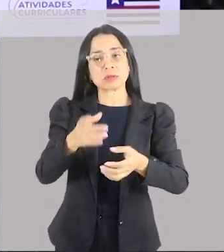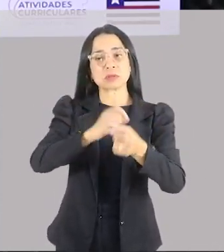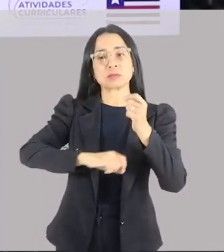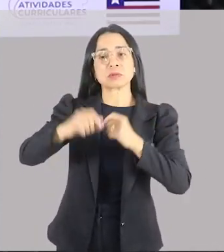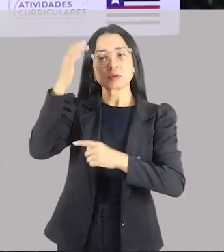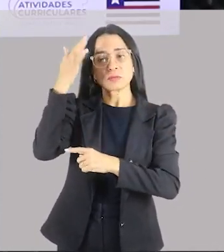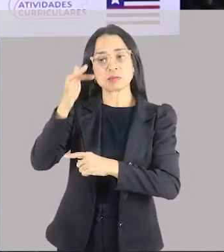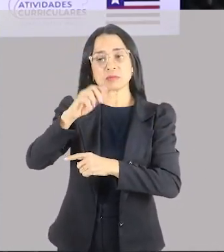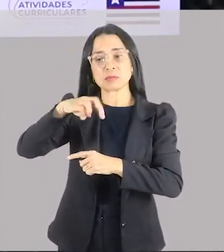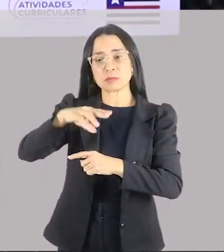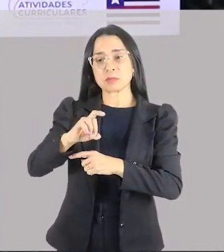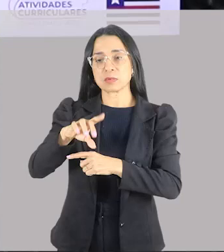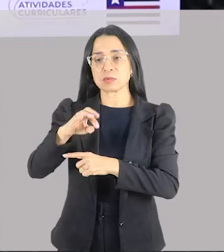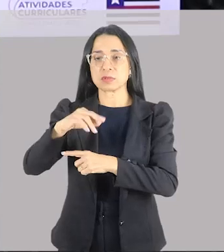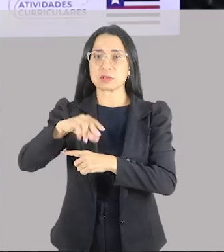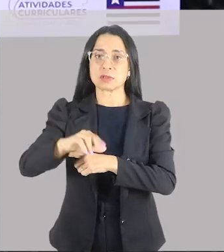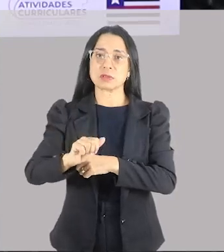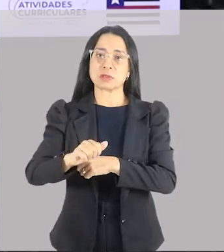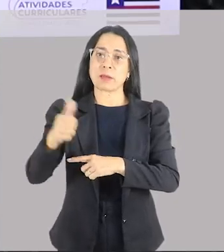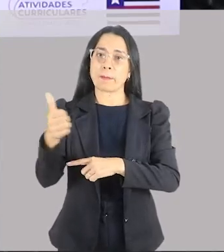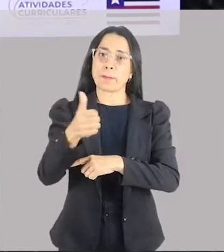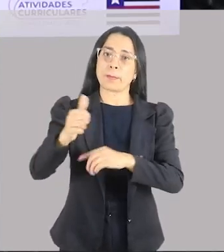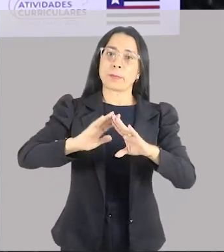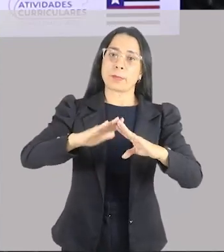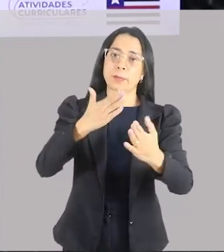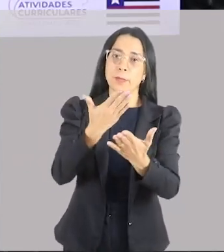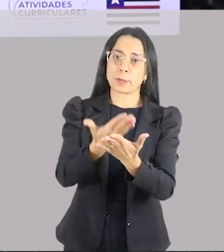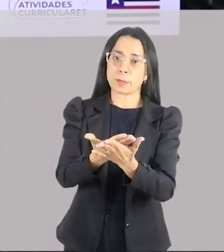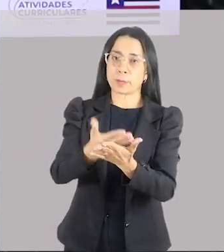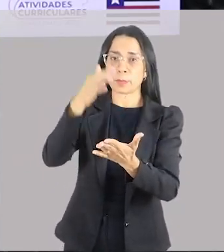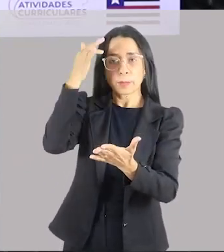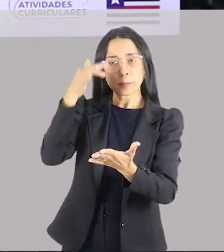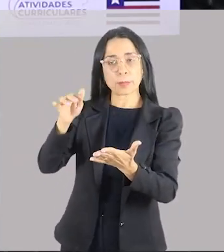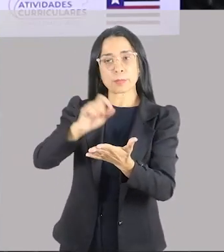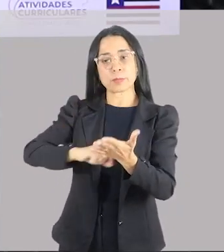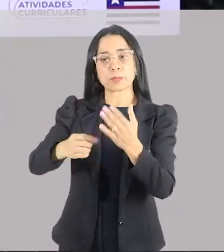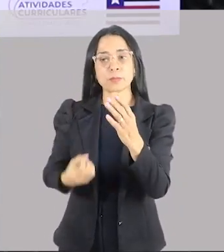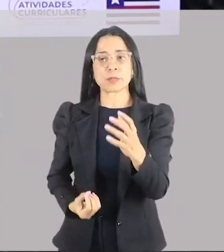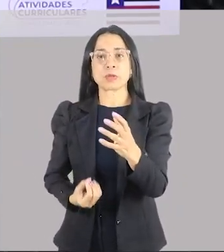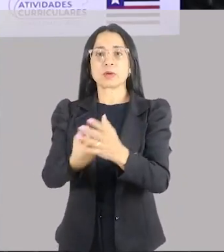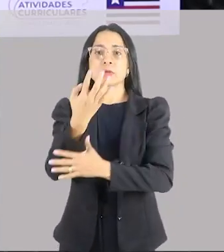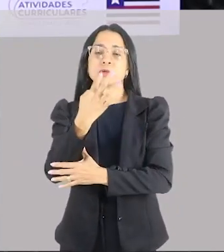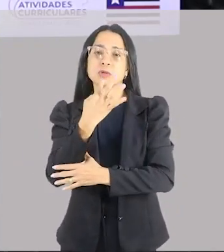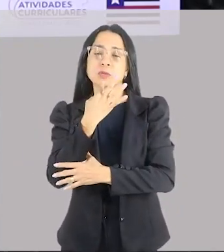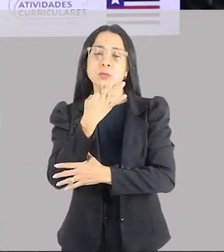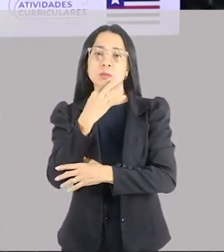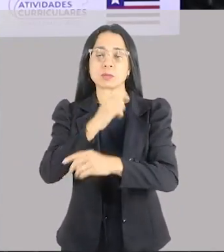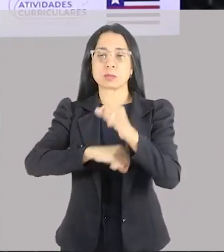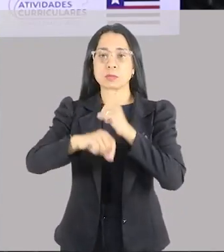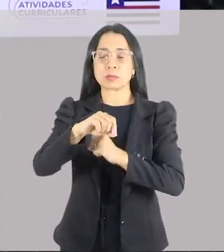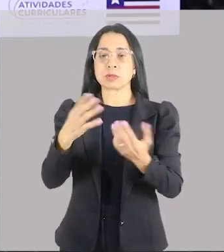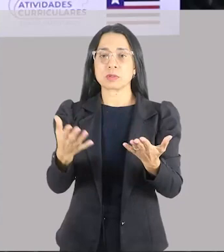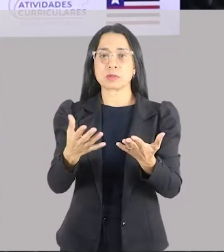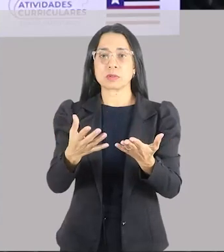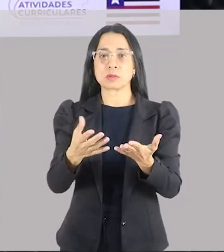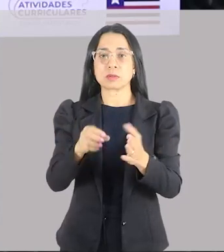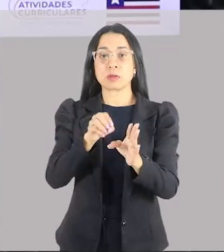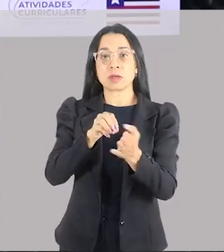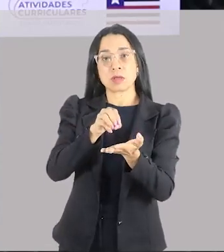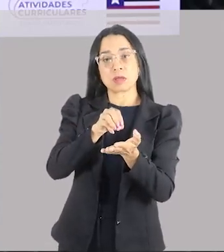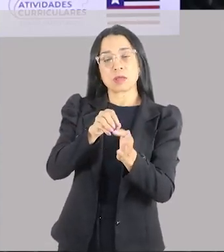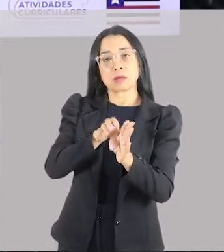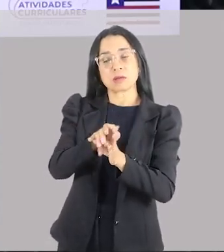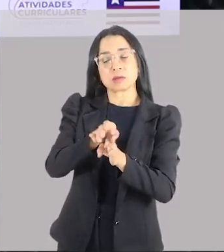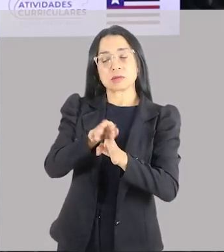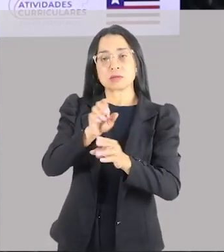moderna. A primeira escola da filosofia moderna, da origem do conhecimento, já fica essa dica, você que vai fazer,